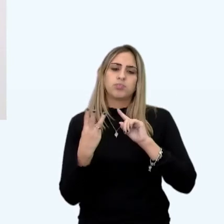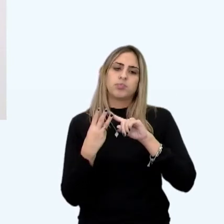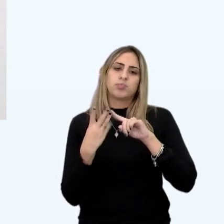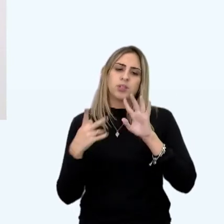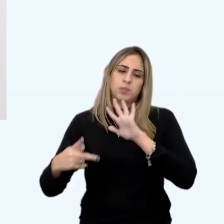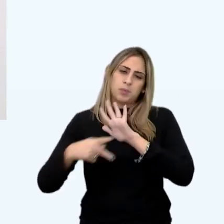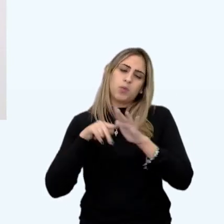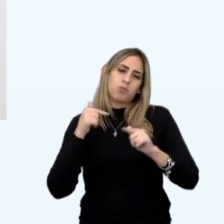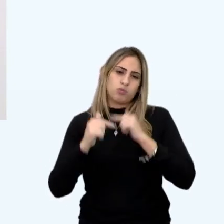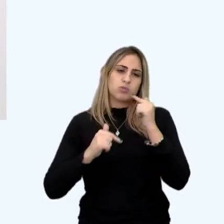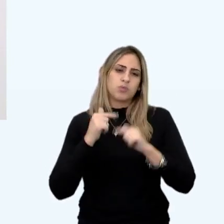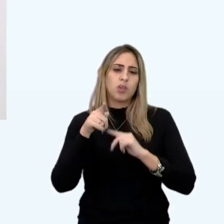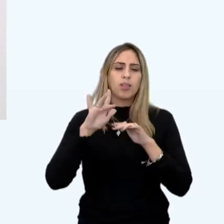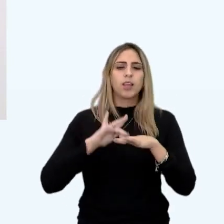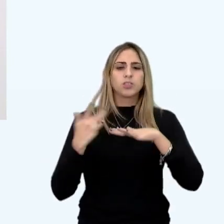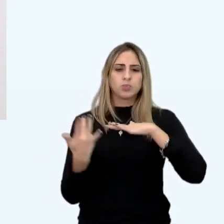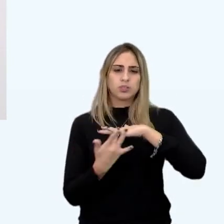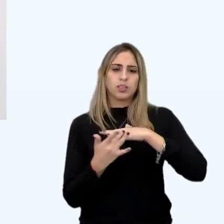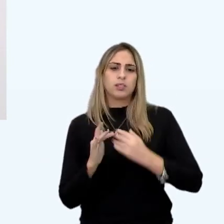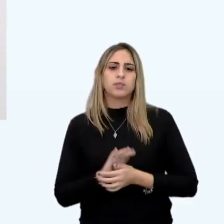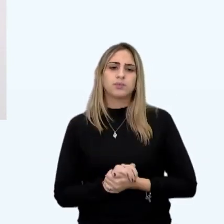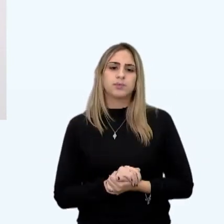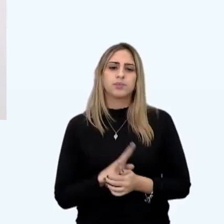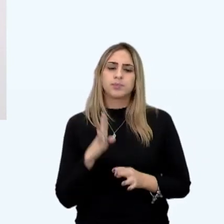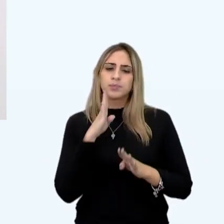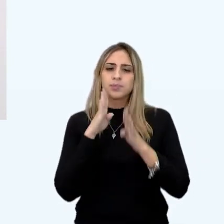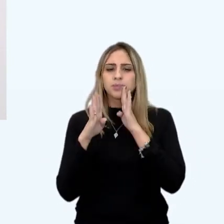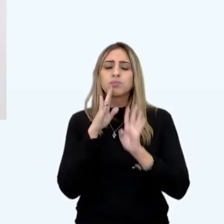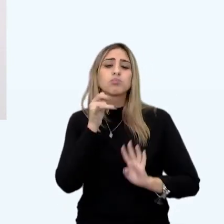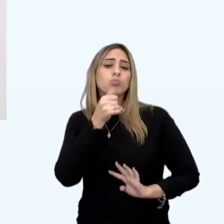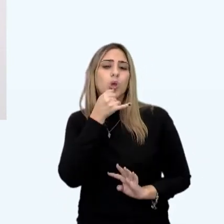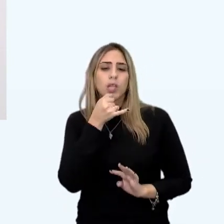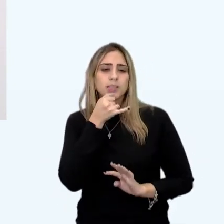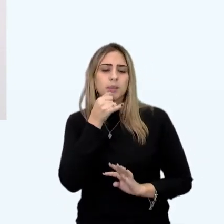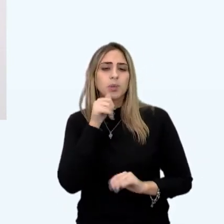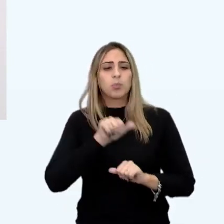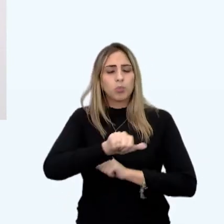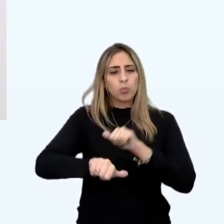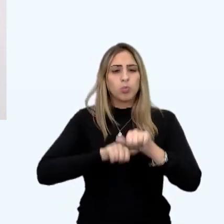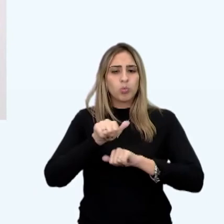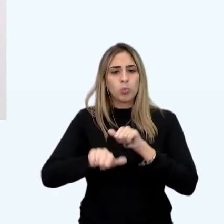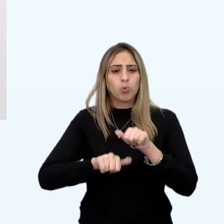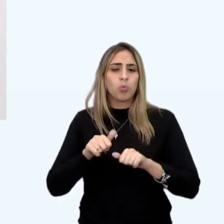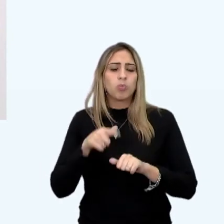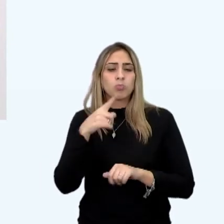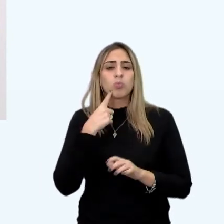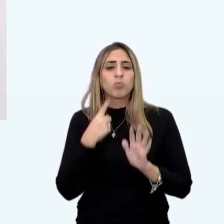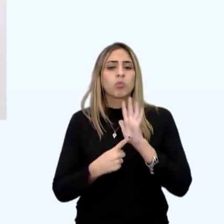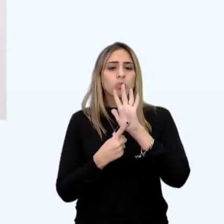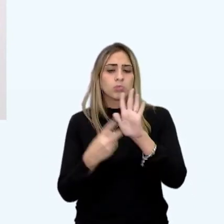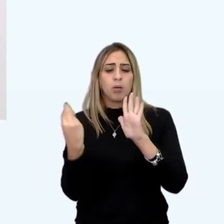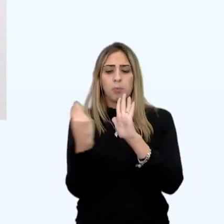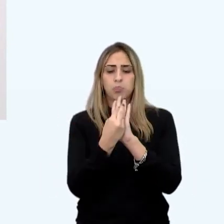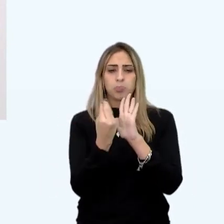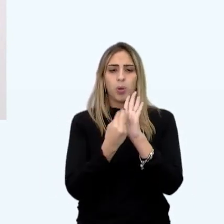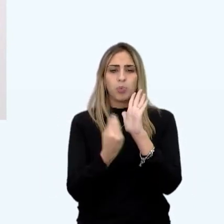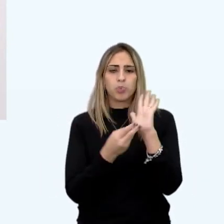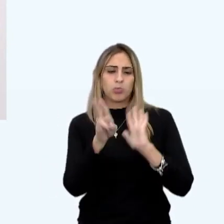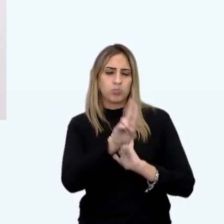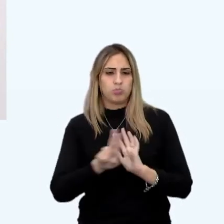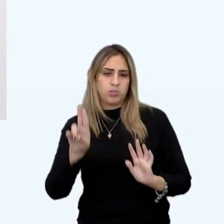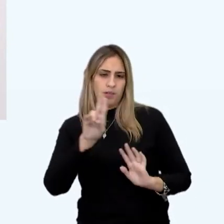próprio funcionamento das redes sociais. O Facebook, por exemplo, mudou recentemente a maneira de mostrar as postagens aos